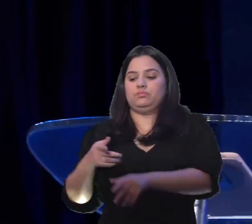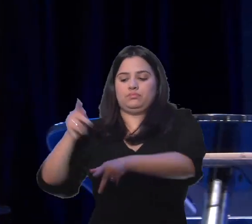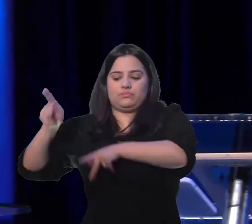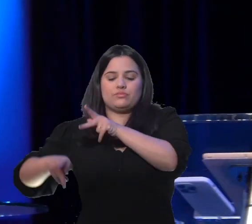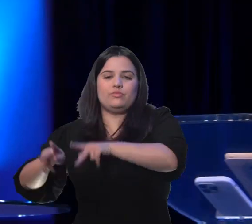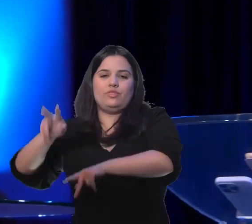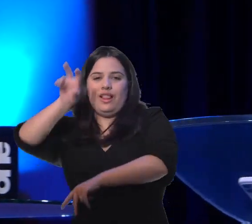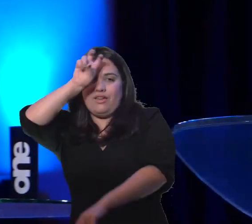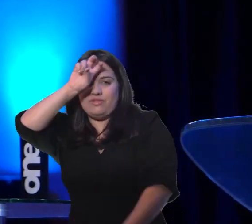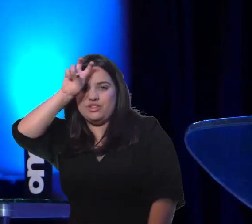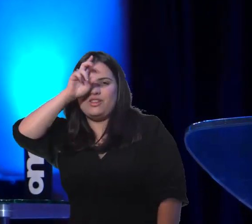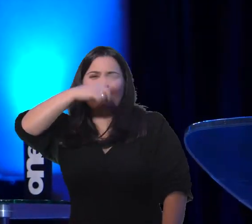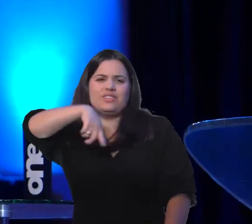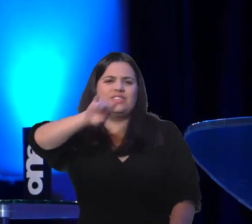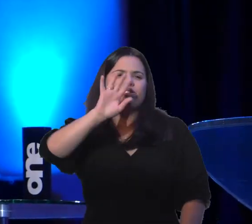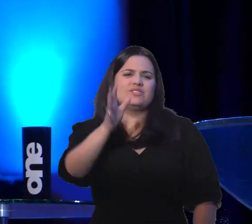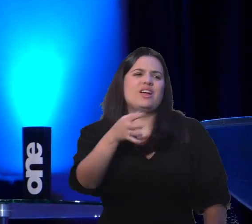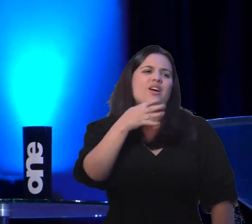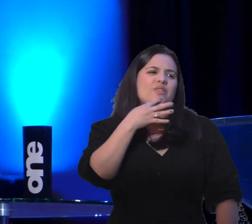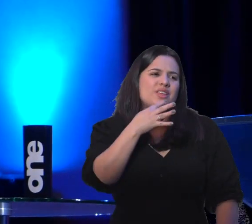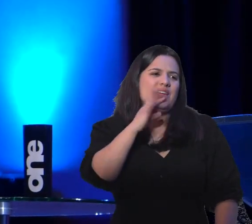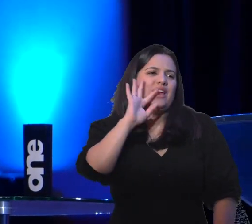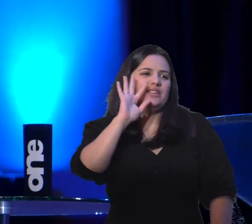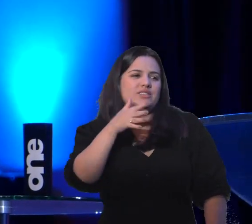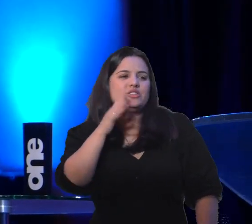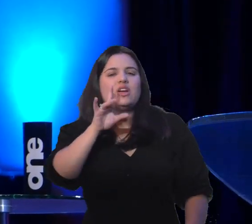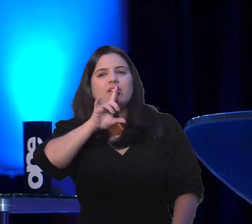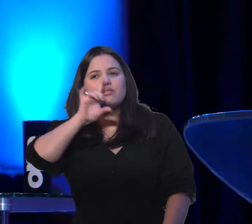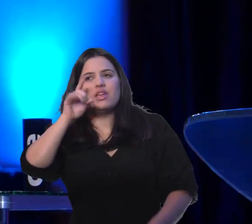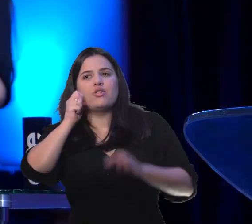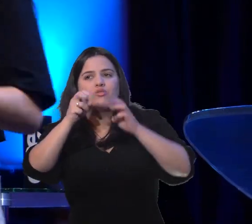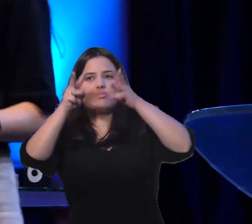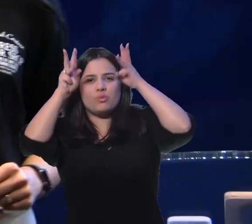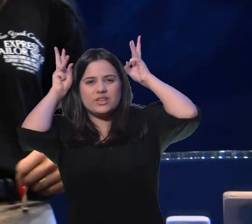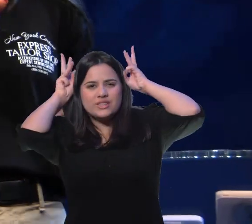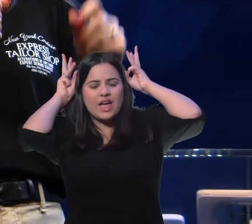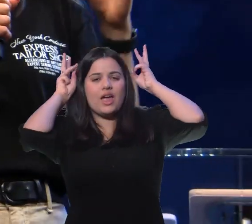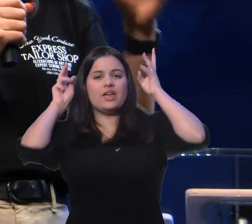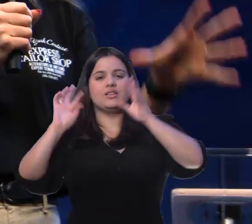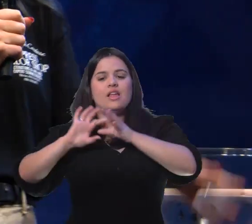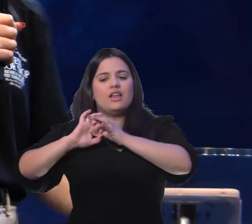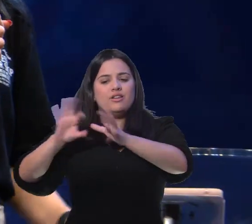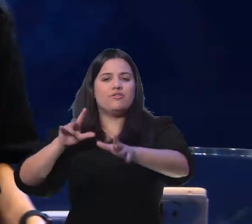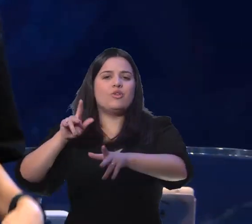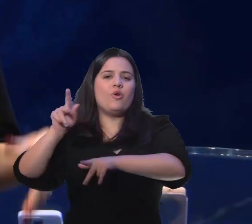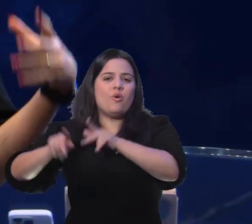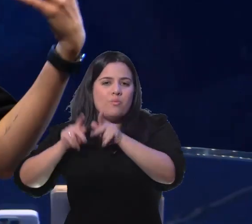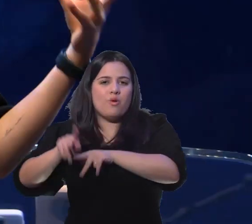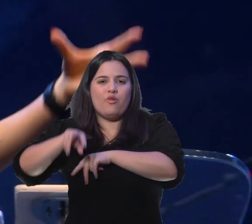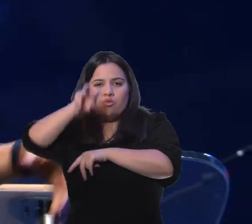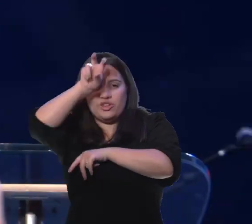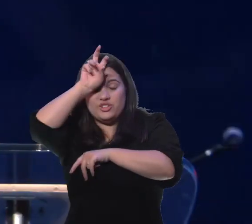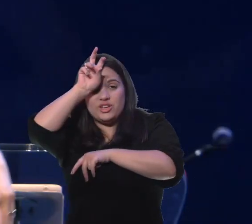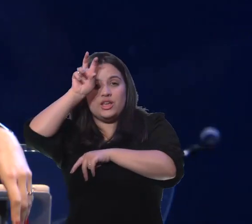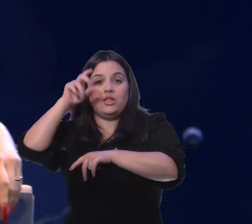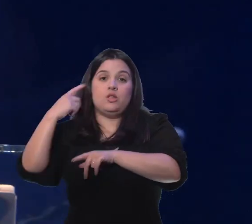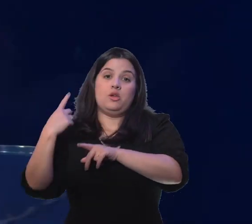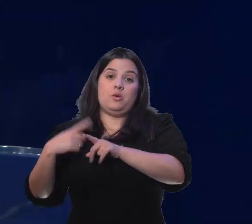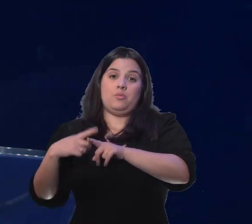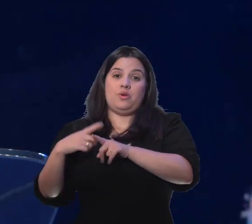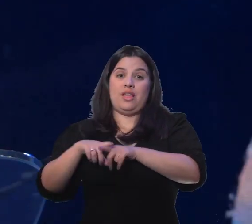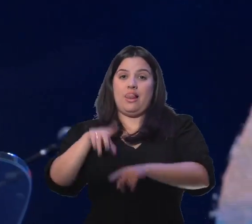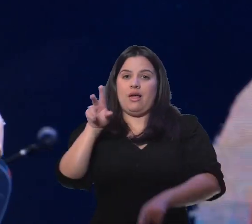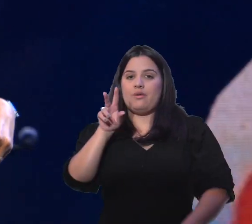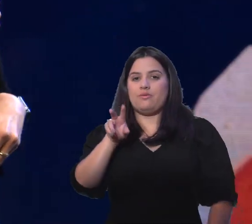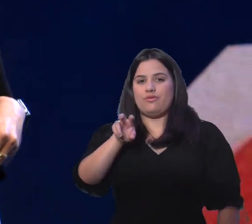essa história, Moisés, né? Deus, por meio de Moisés, foi lá, tirou o povo do Egito, 10 pragas, né? Porque o faraó não queria deixar